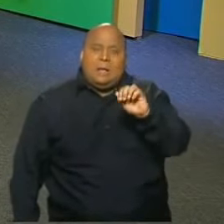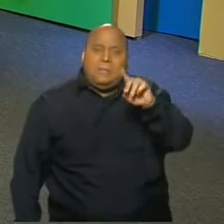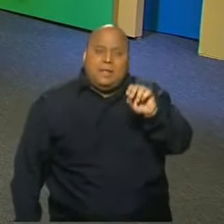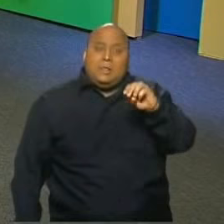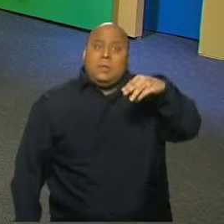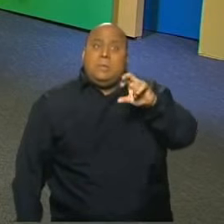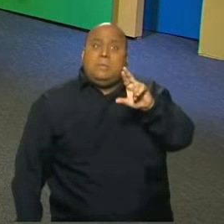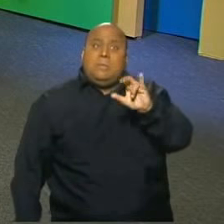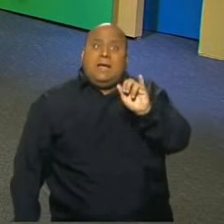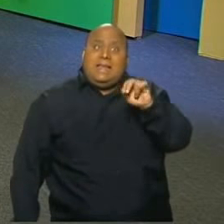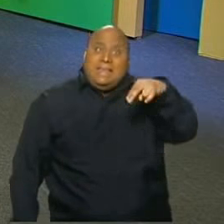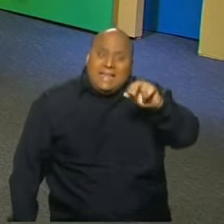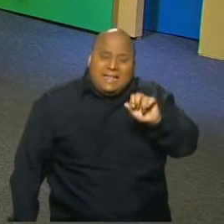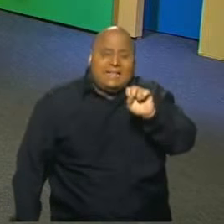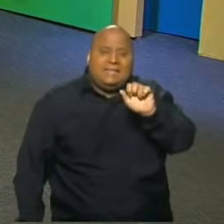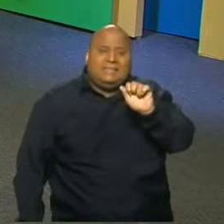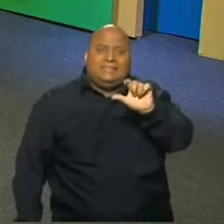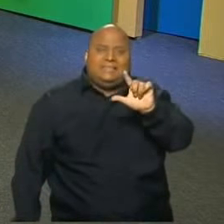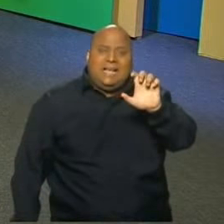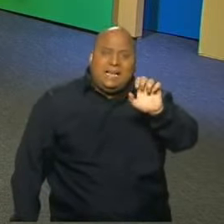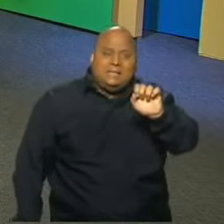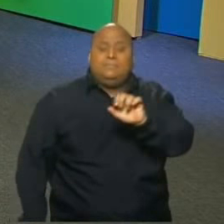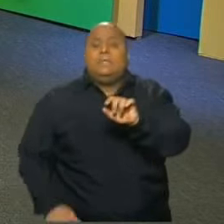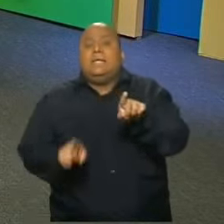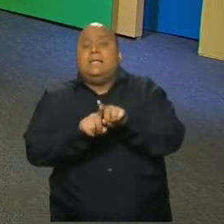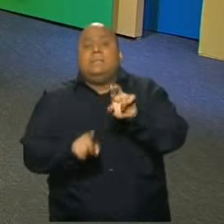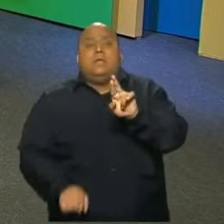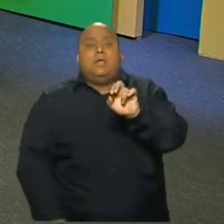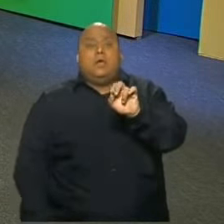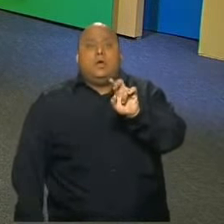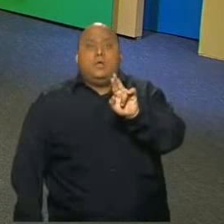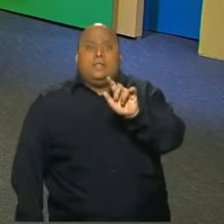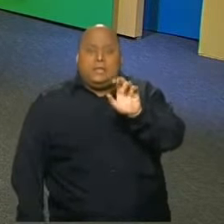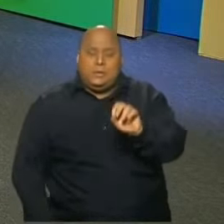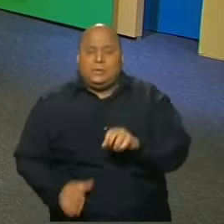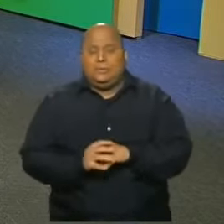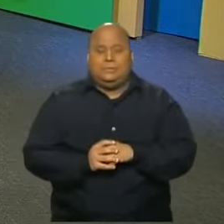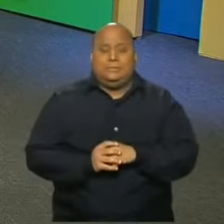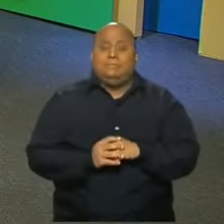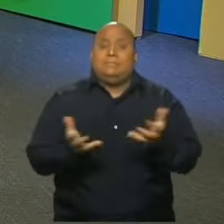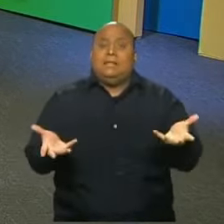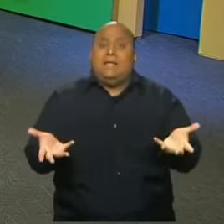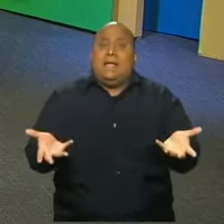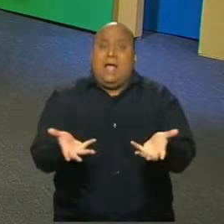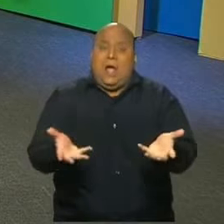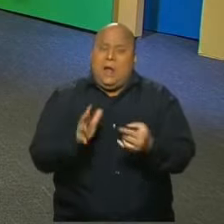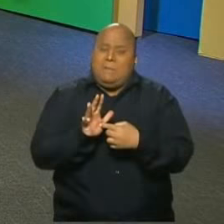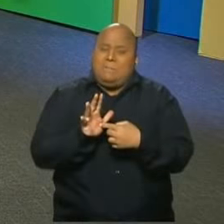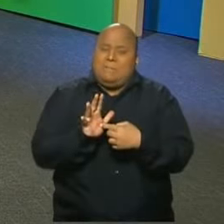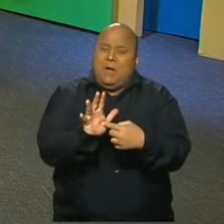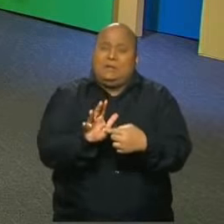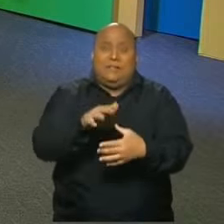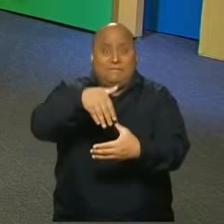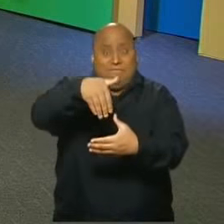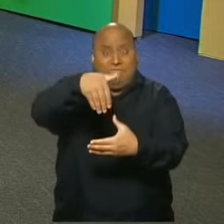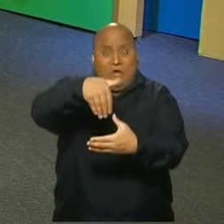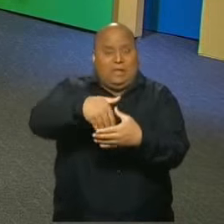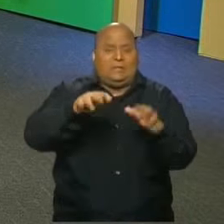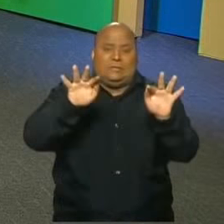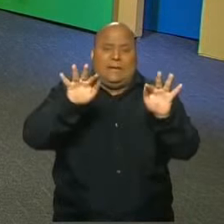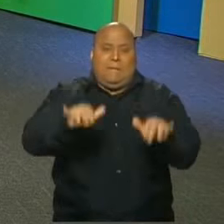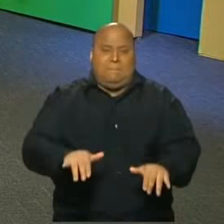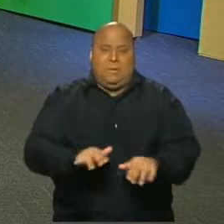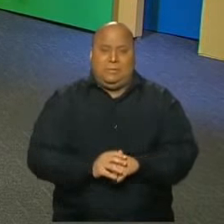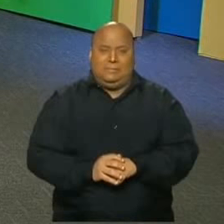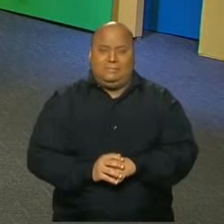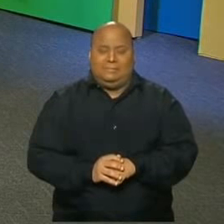Salles, Diantófolo, Genaína Salles e também o Rodrigo Fávaro. E agora, Tiago, votação